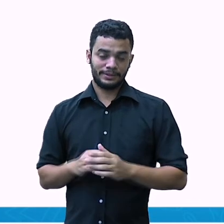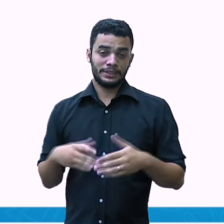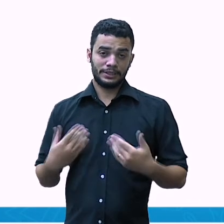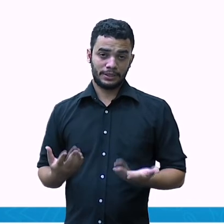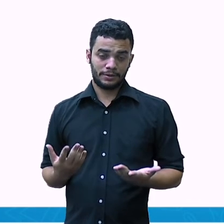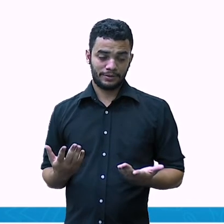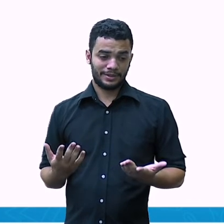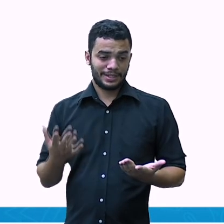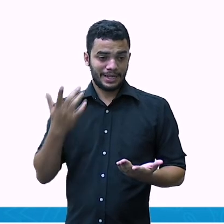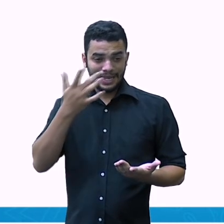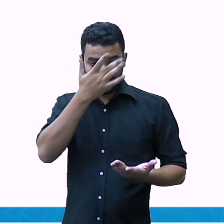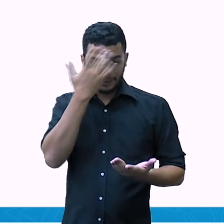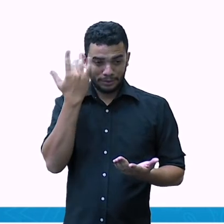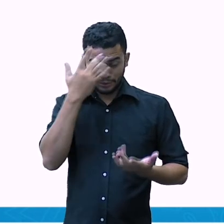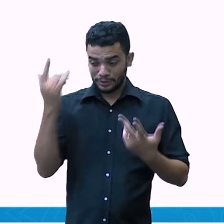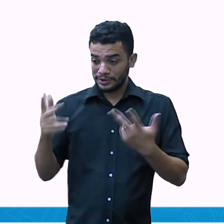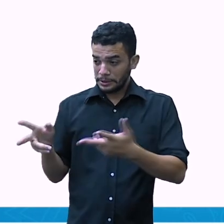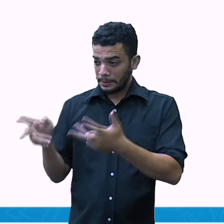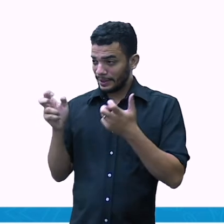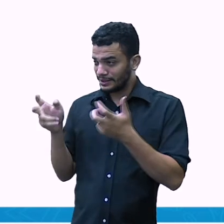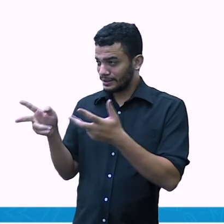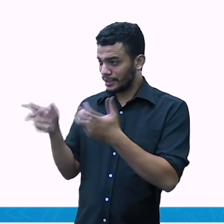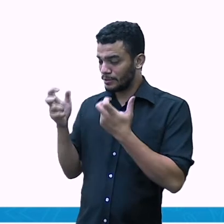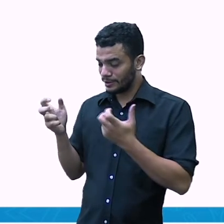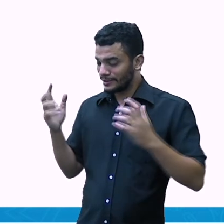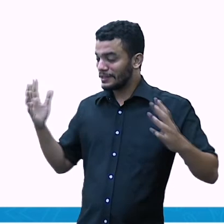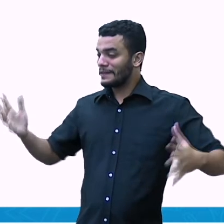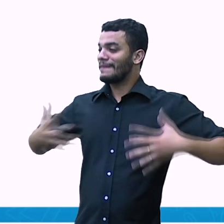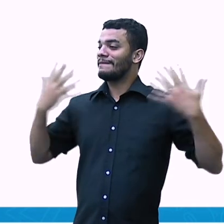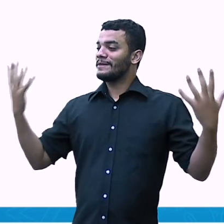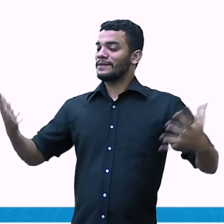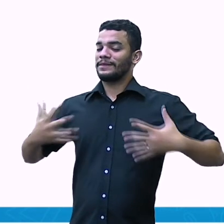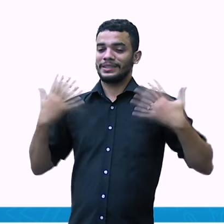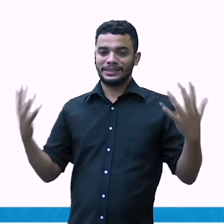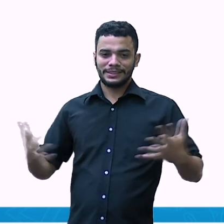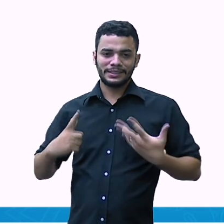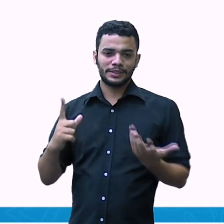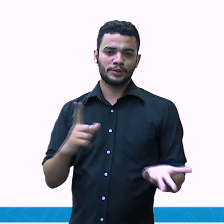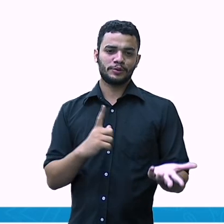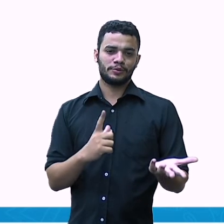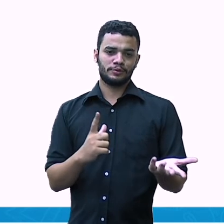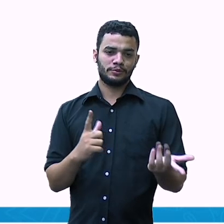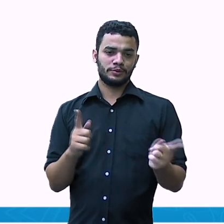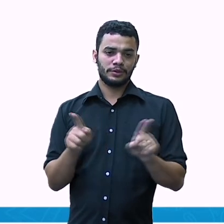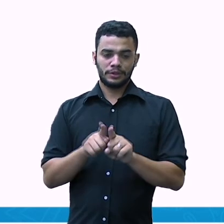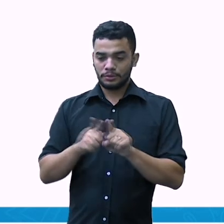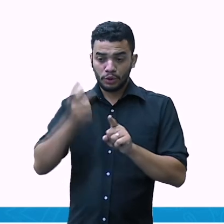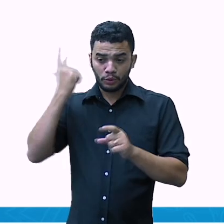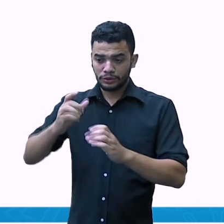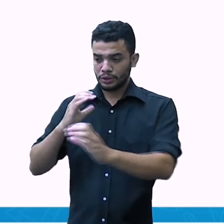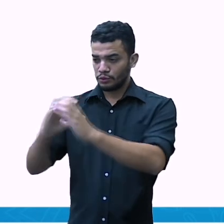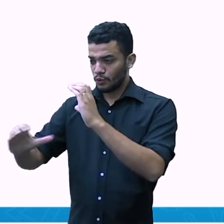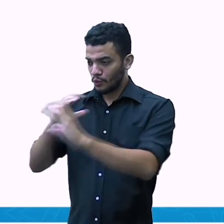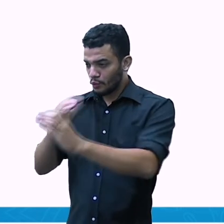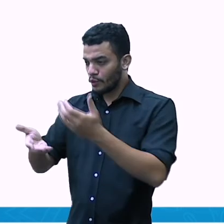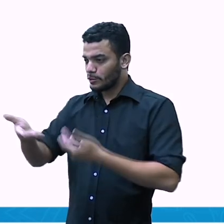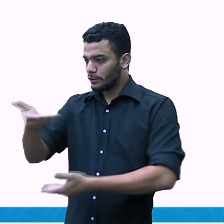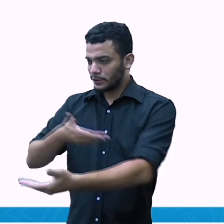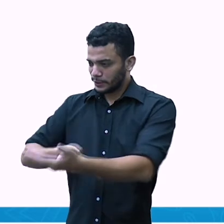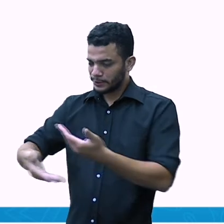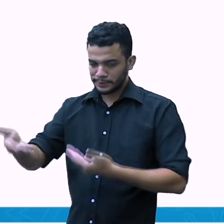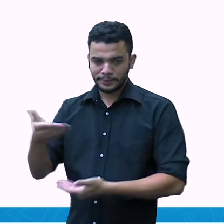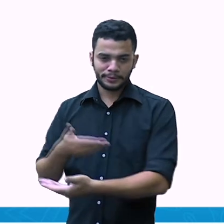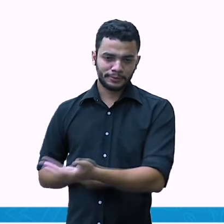população. Uma população, um bairro, outro bairro vai lá para o Carapina, eles interagem, festejam juntos. Número